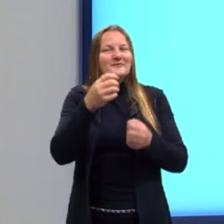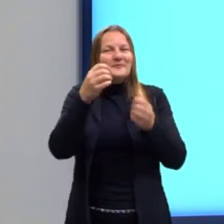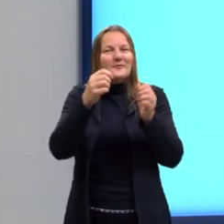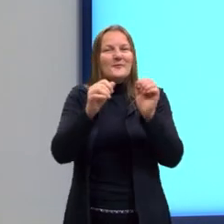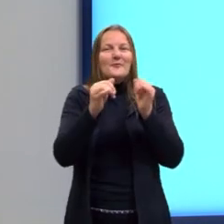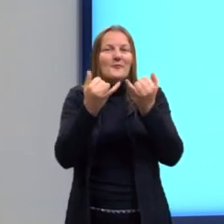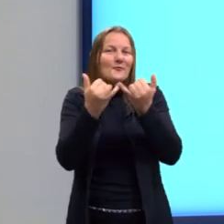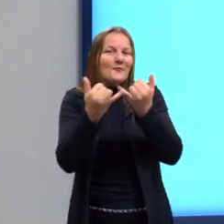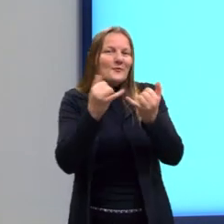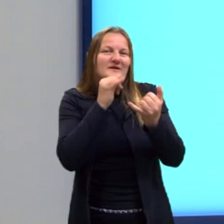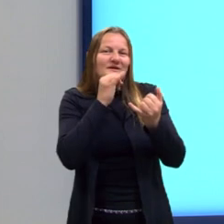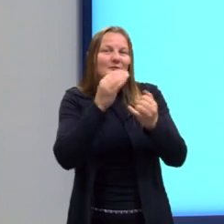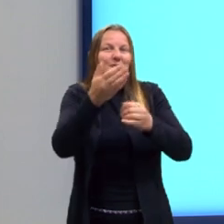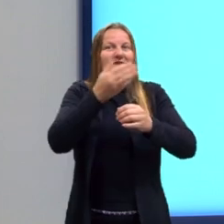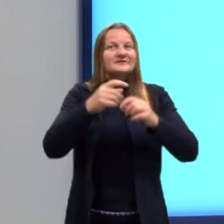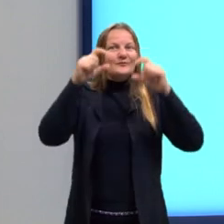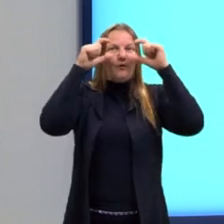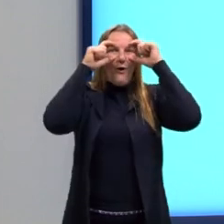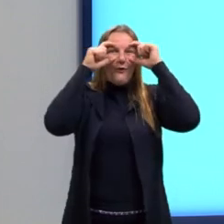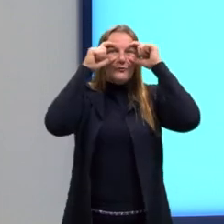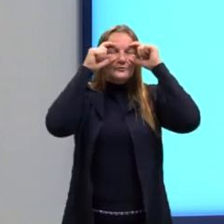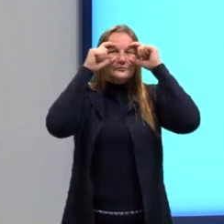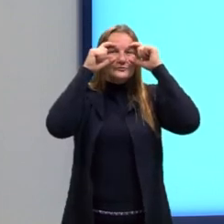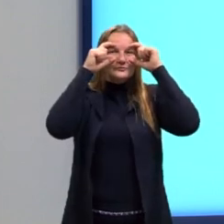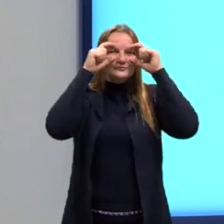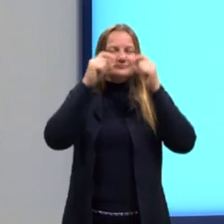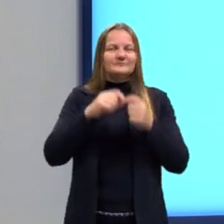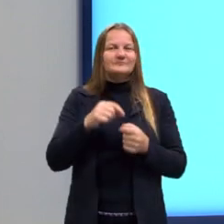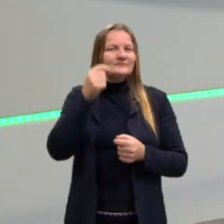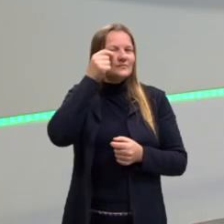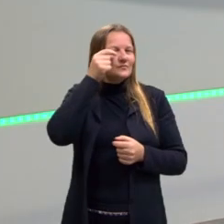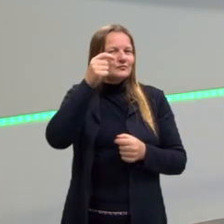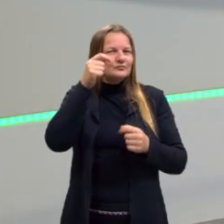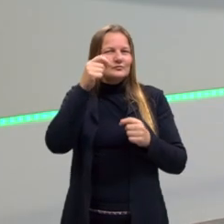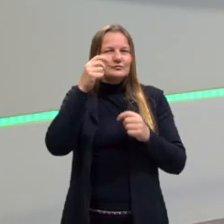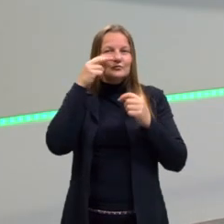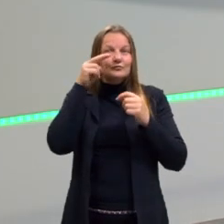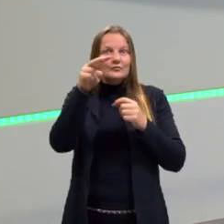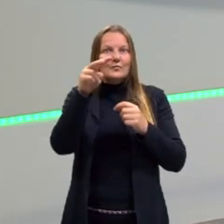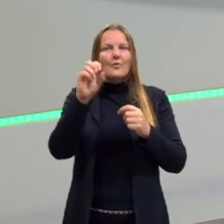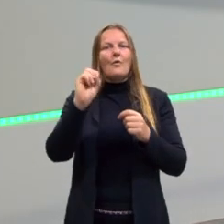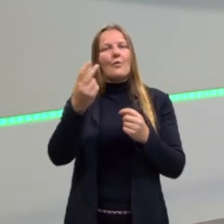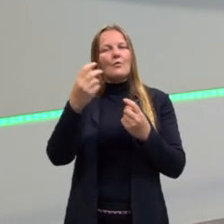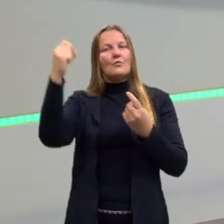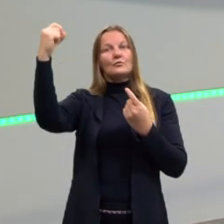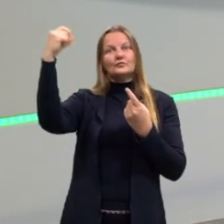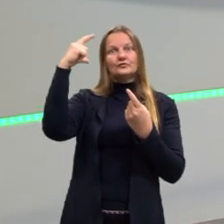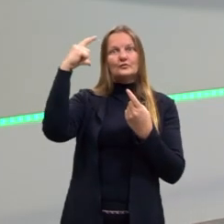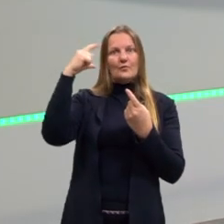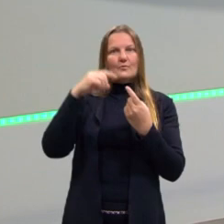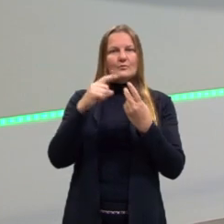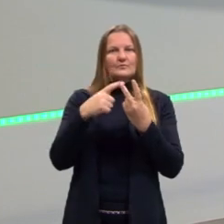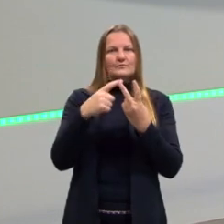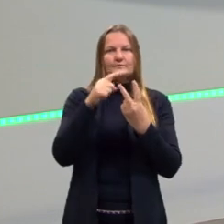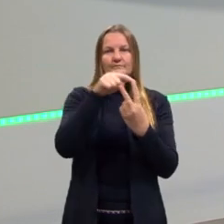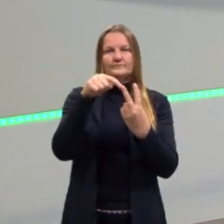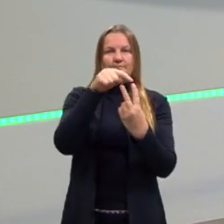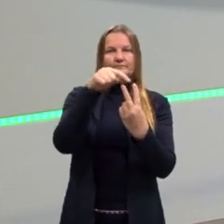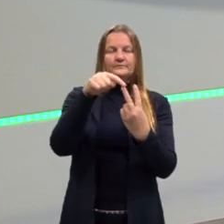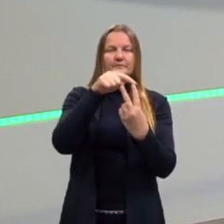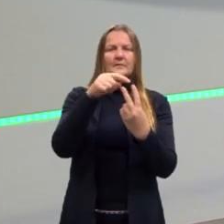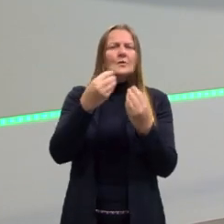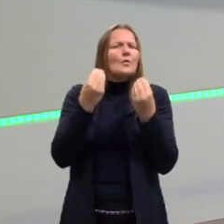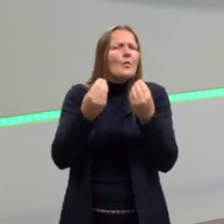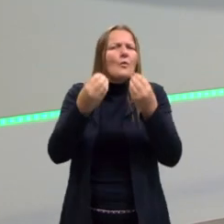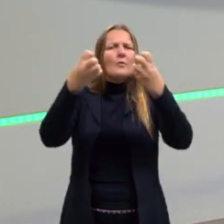né tanto grau quanto solar O que é muito útil para quem utiliza óculos de grau como que